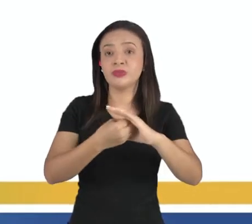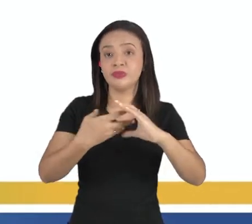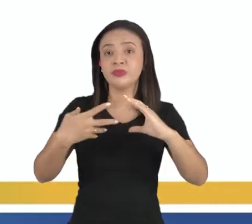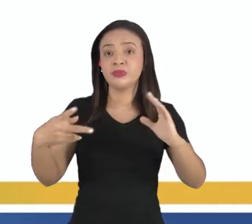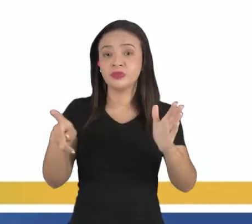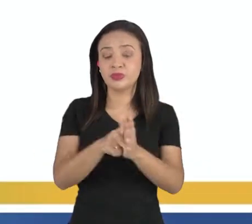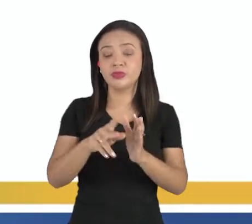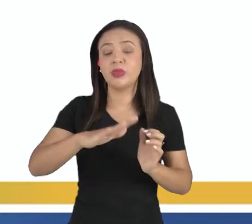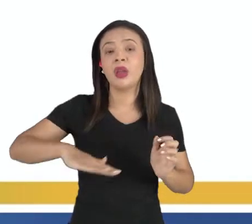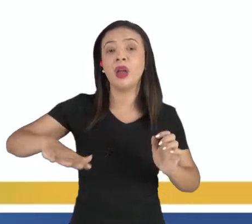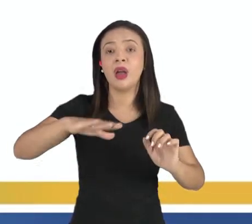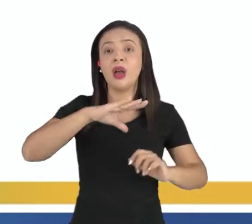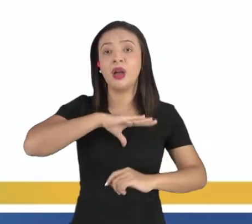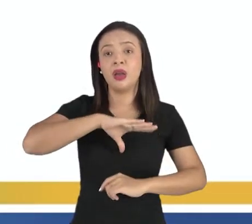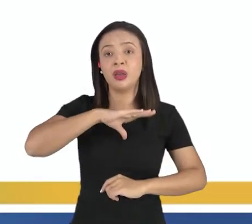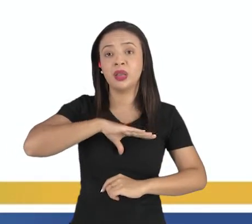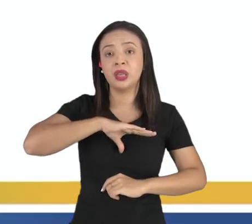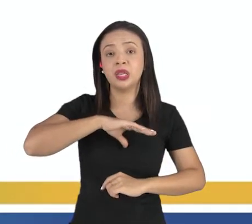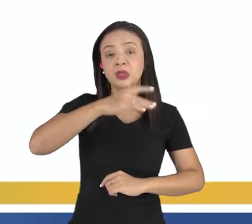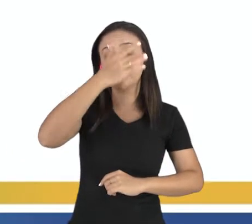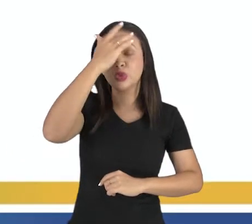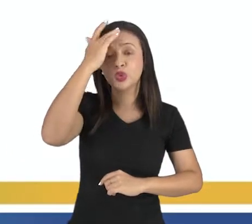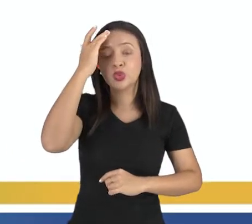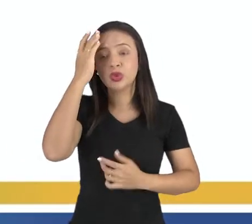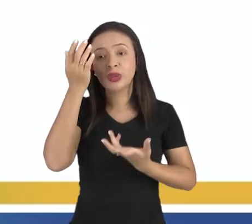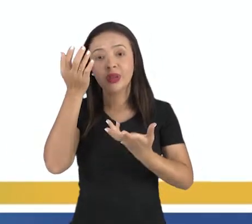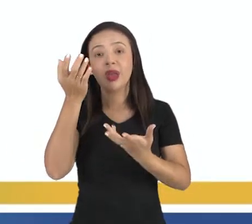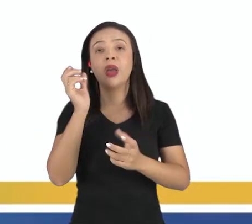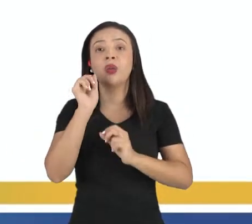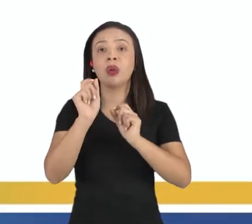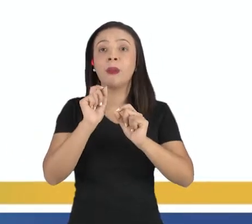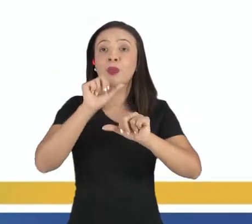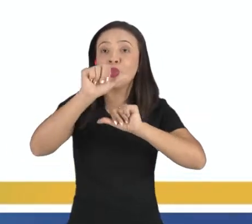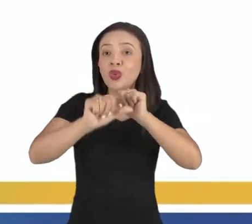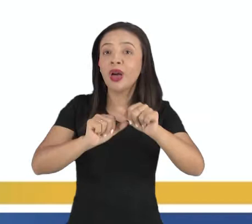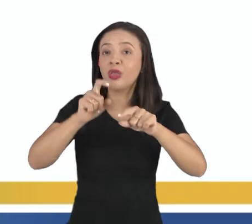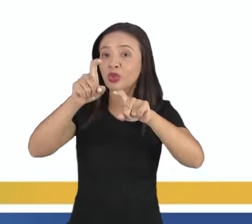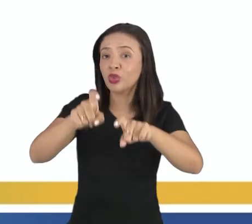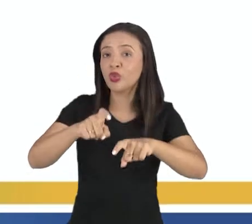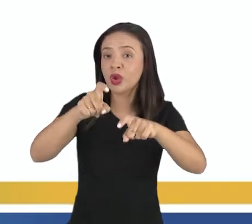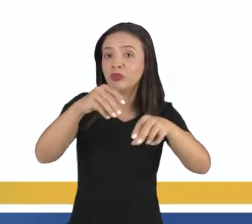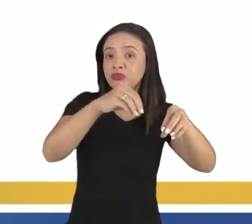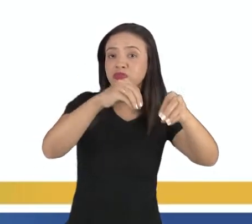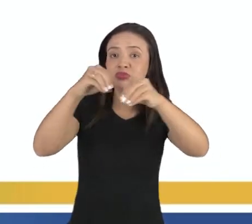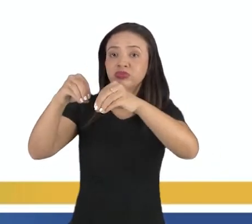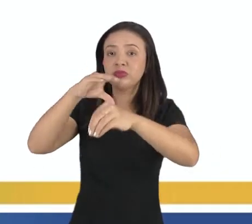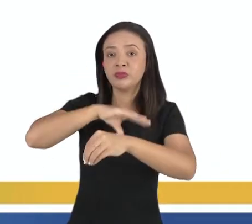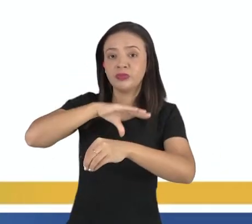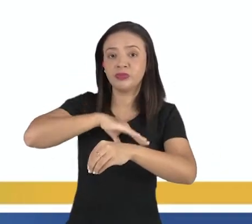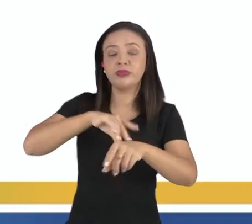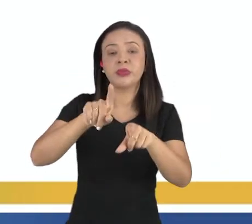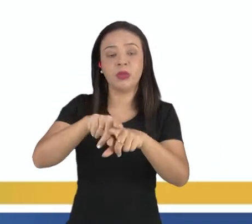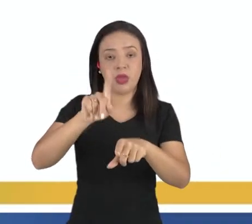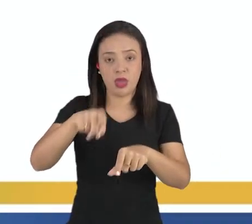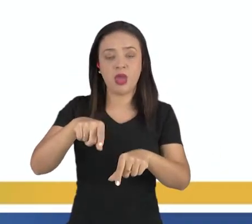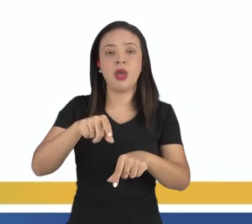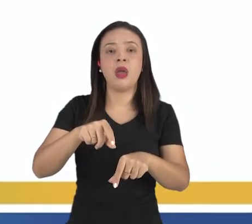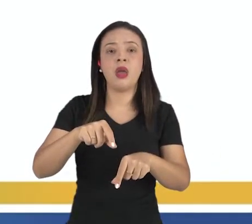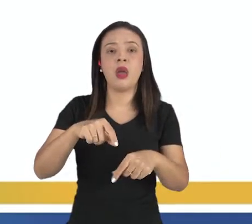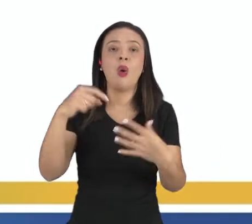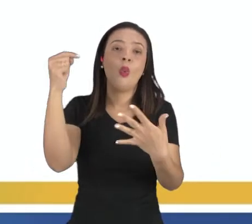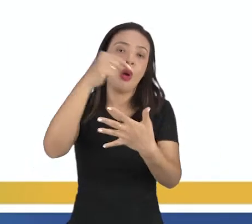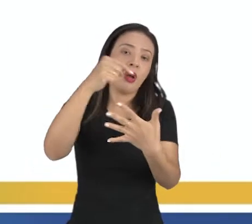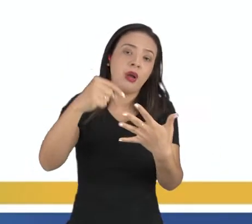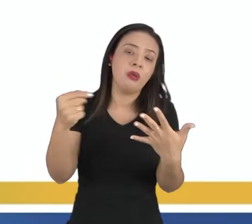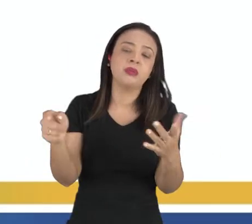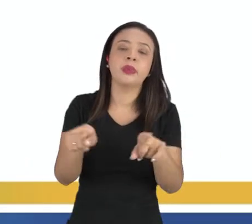do meio urbano que atrai os migrantes advindo do campo é desses fatores atrativos da cidade. Então,